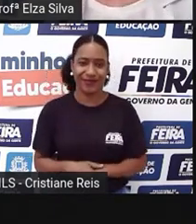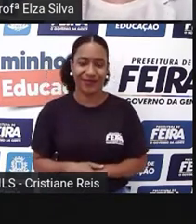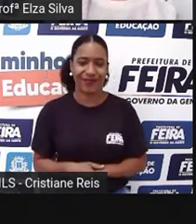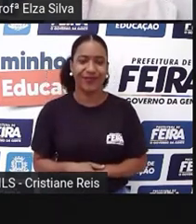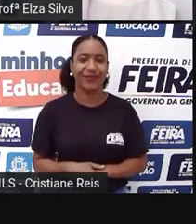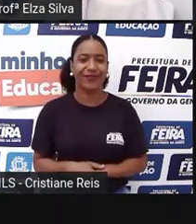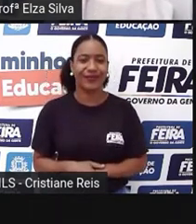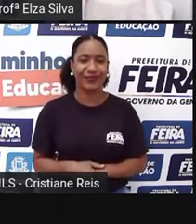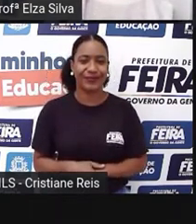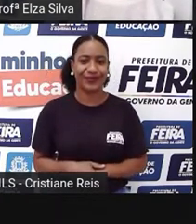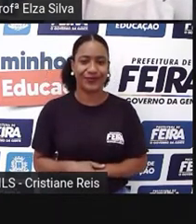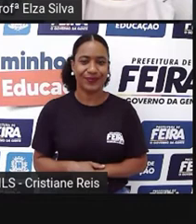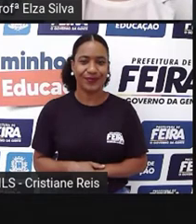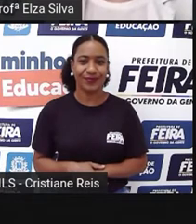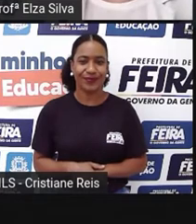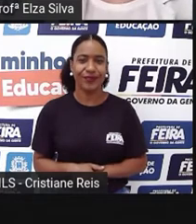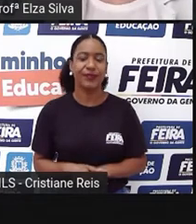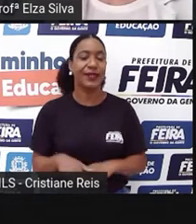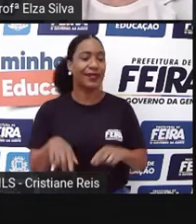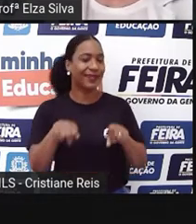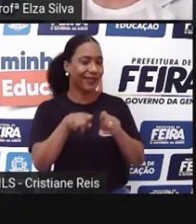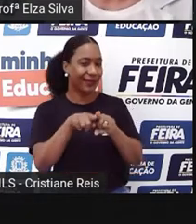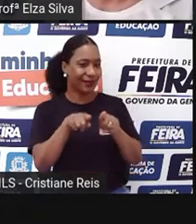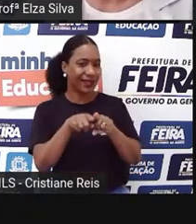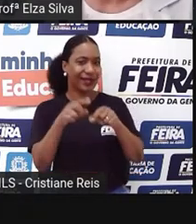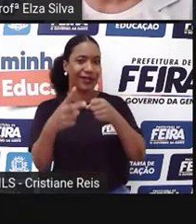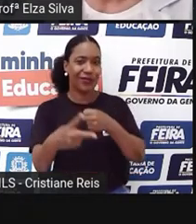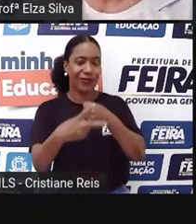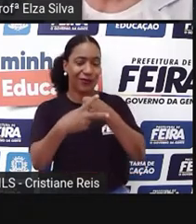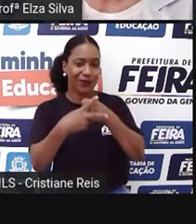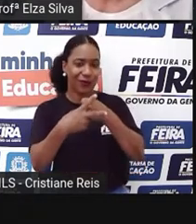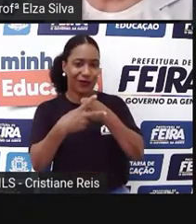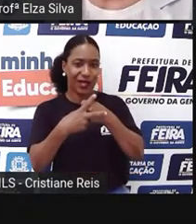modo, ocorre com o verbo dislike.